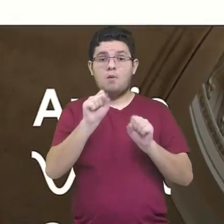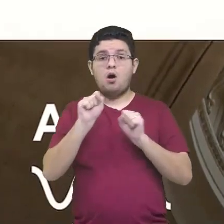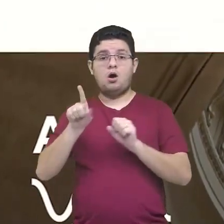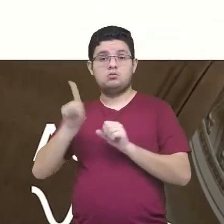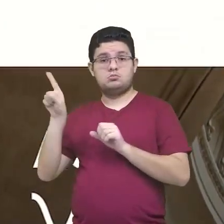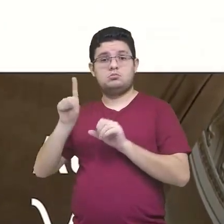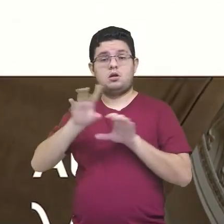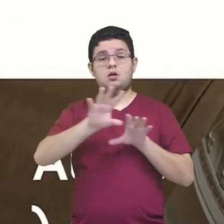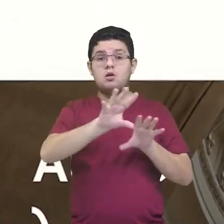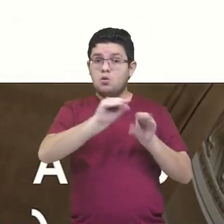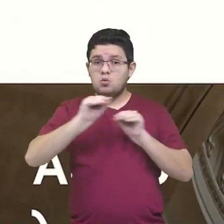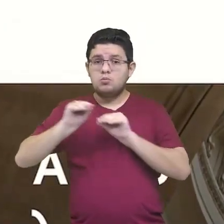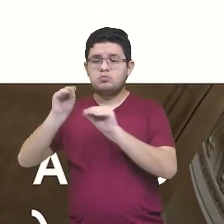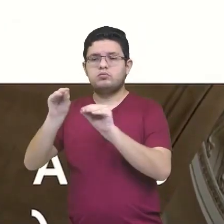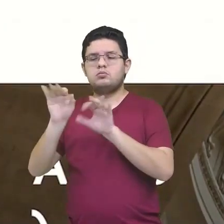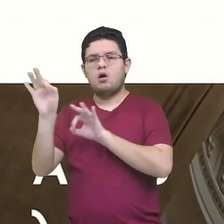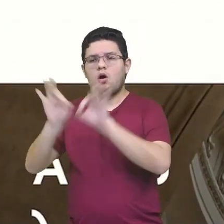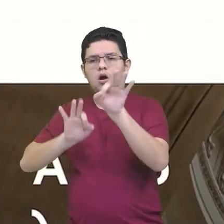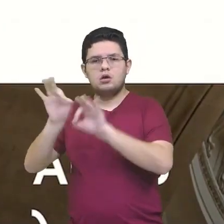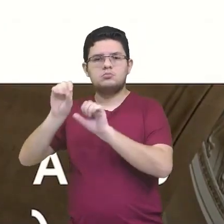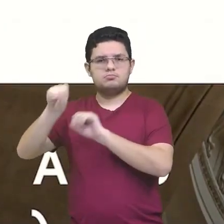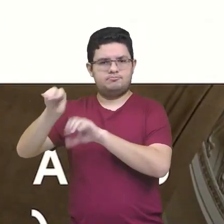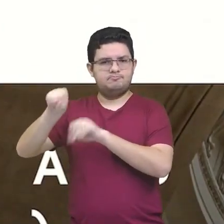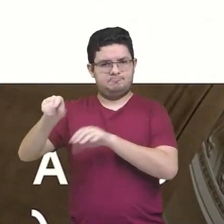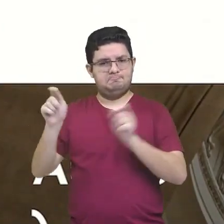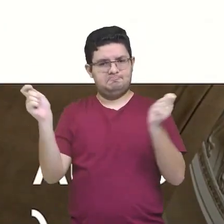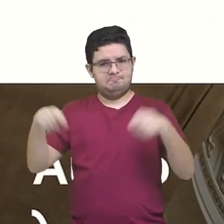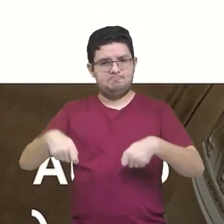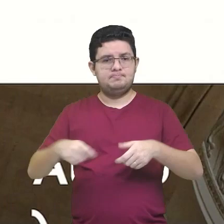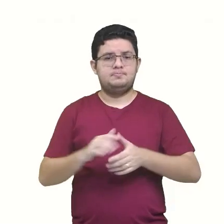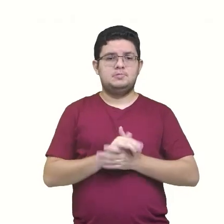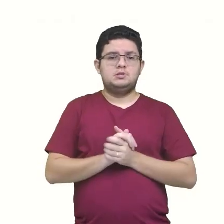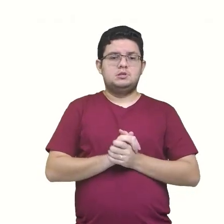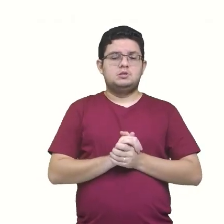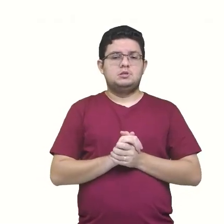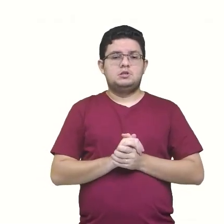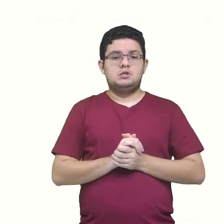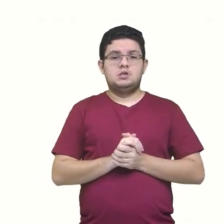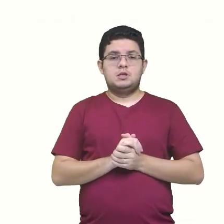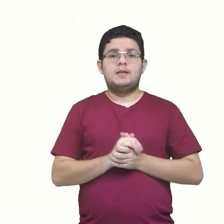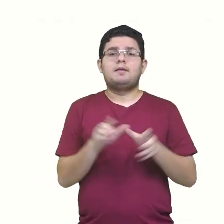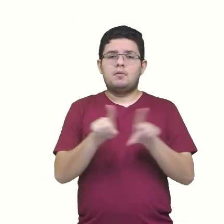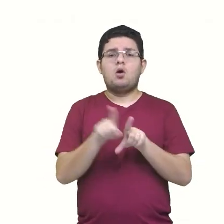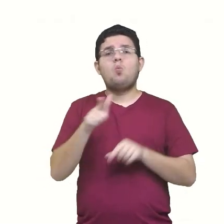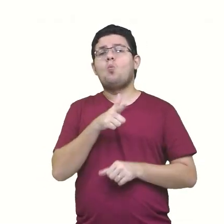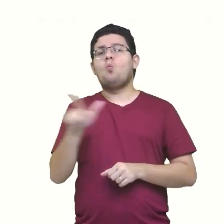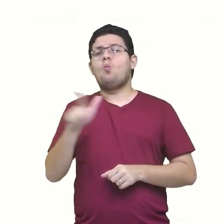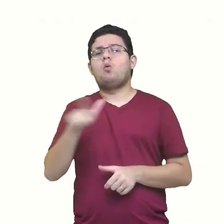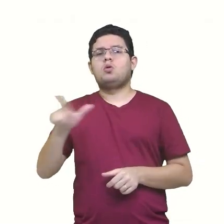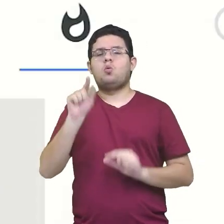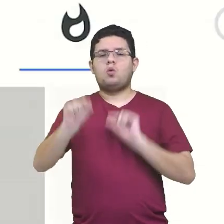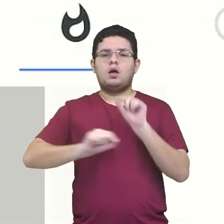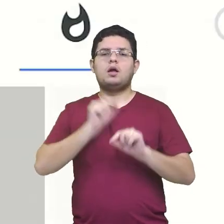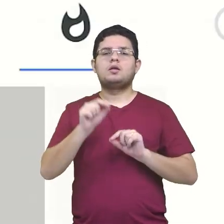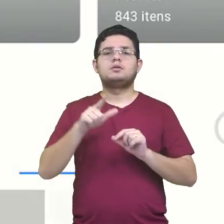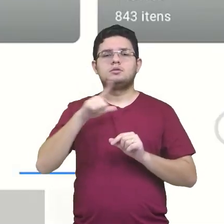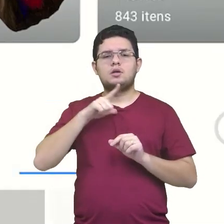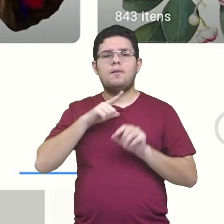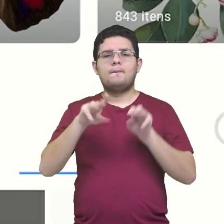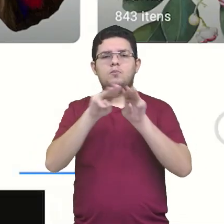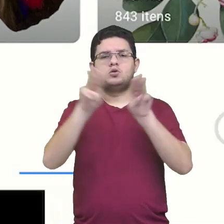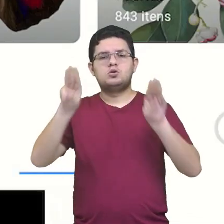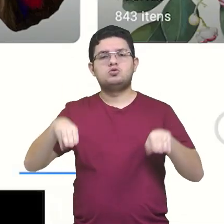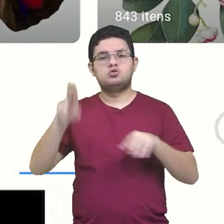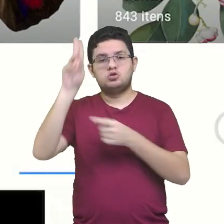bom? A gente tem esse, e aí a gente tem também, não é, o museu, olha só, de História Natural, não é? Esse